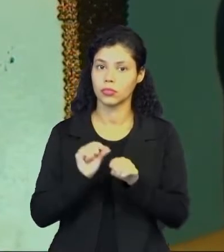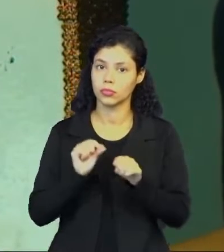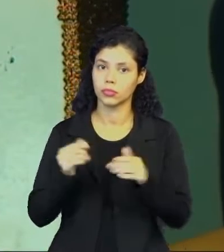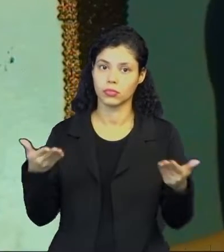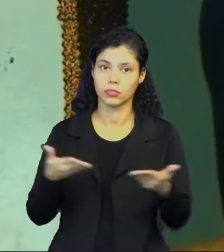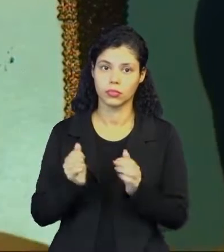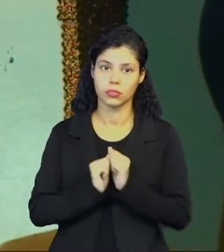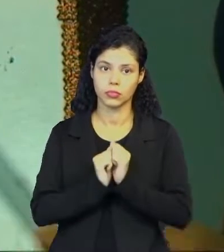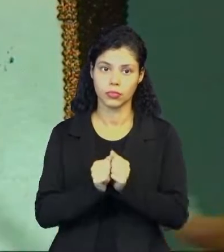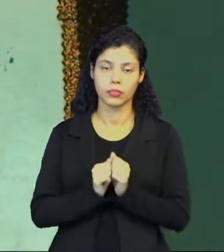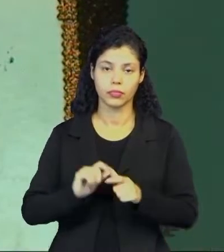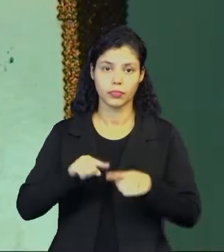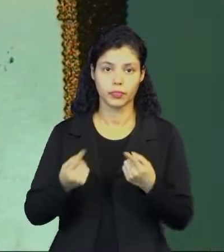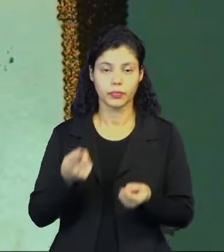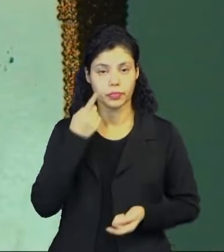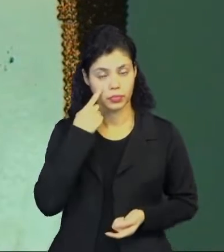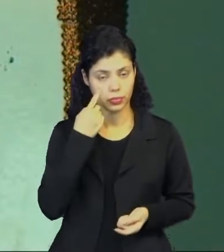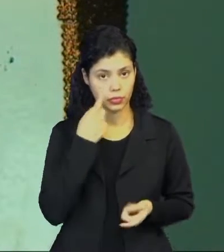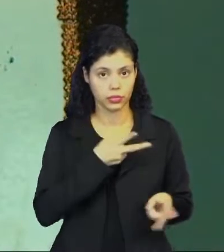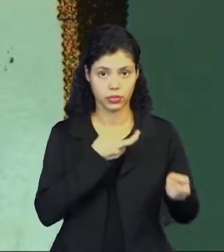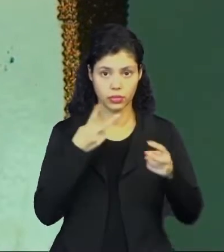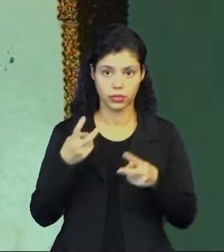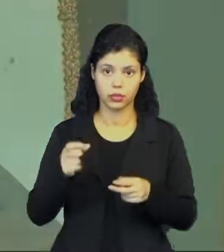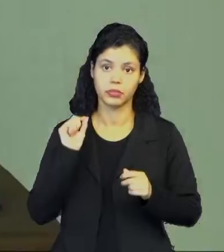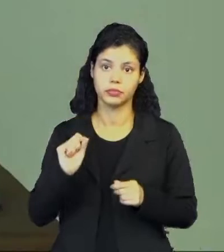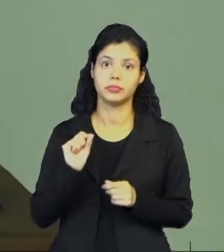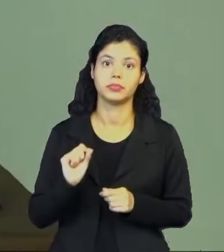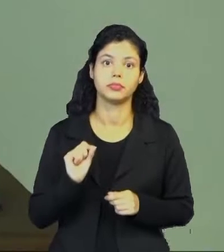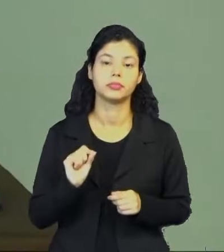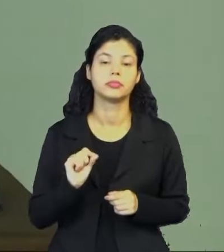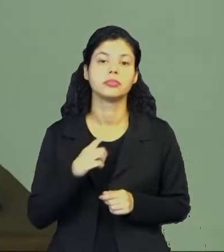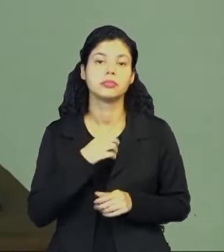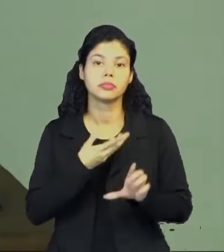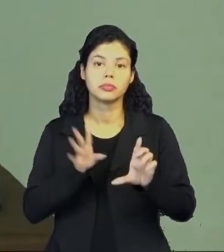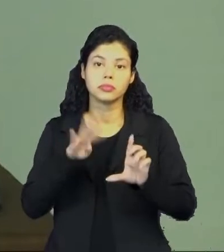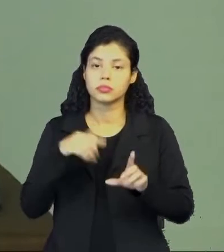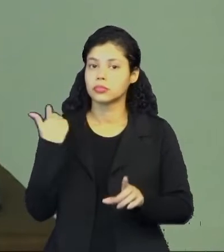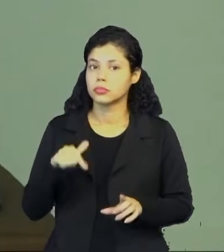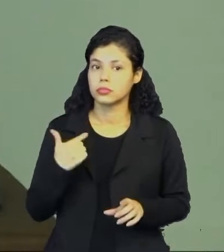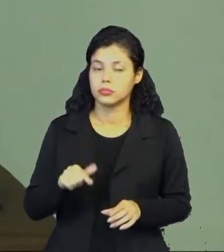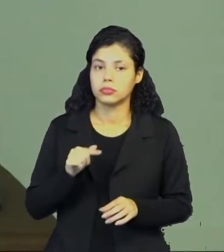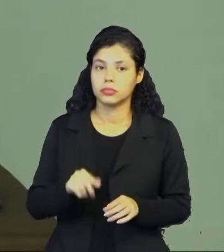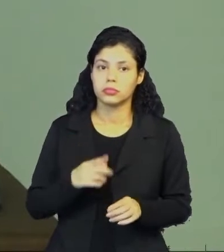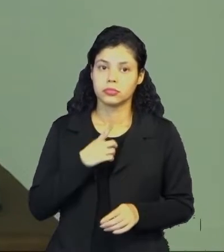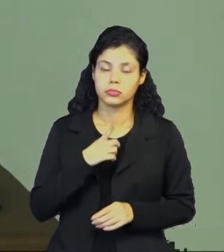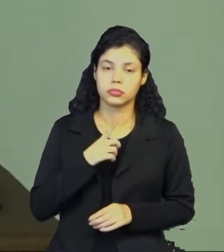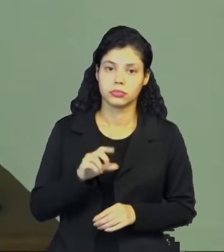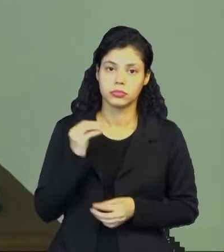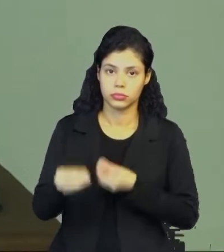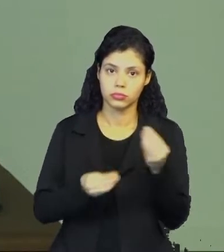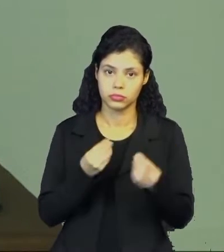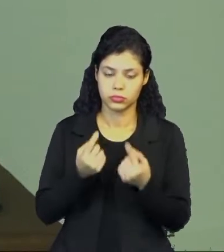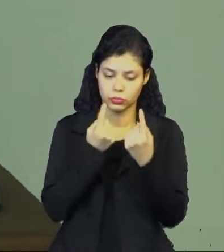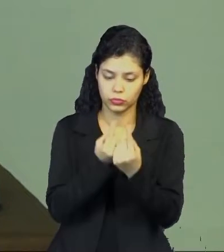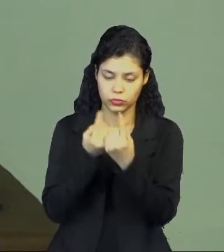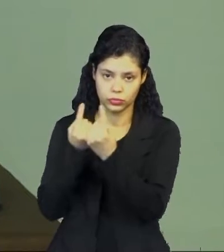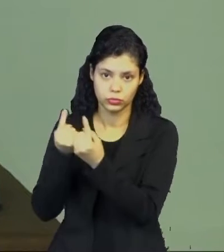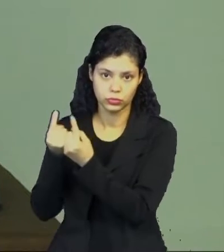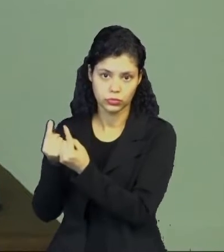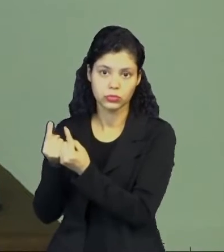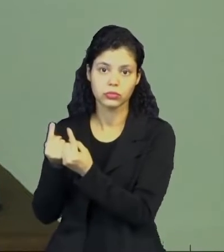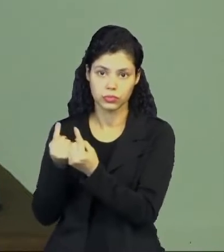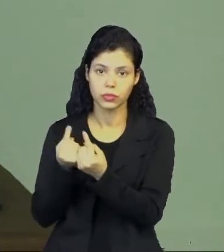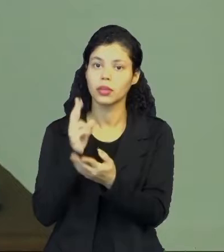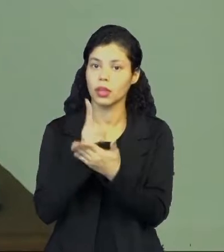com vocês. Mas é interessante observar que nessa tabela ela não tem dupla entrada. Não tem como colocar os dois dados